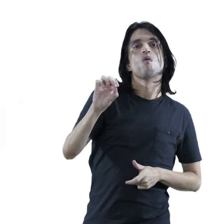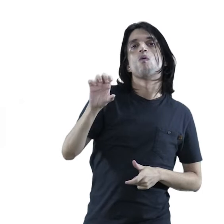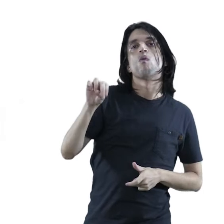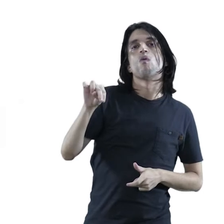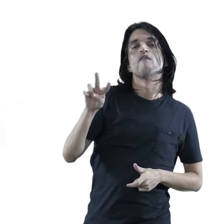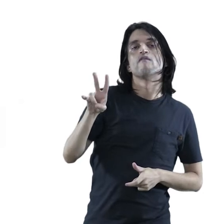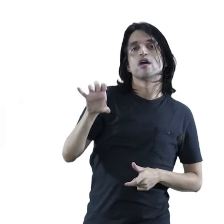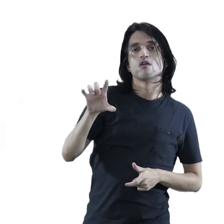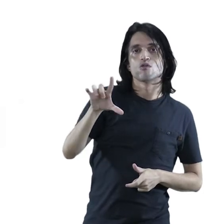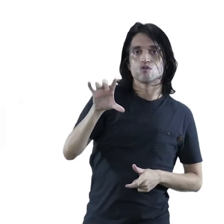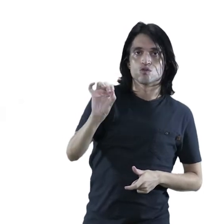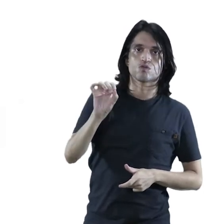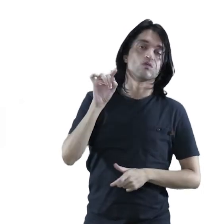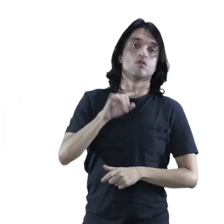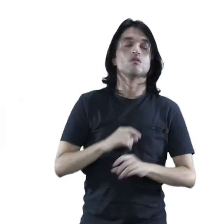pontos A e B.